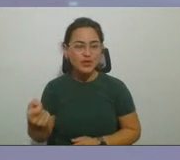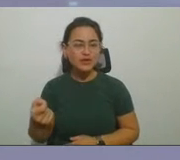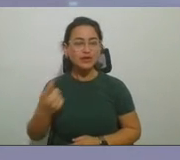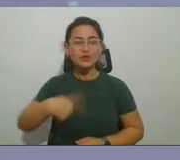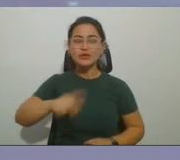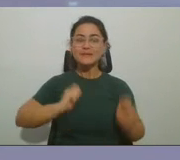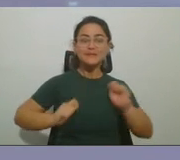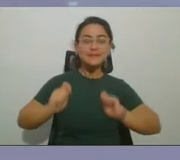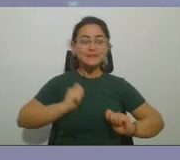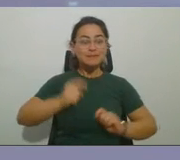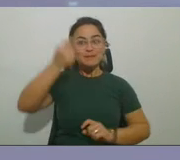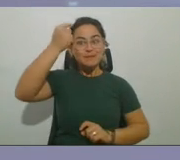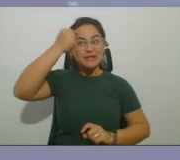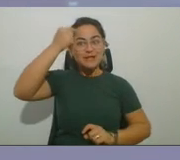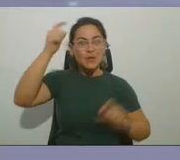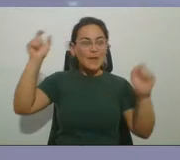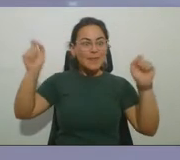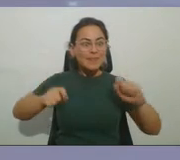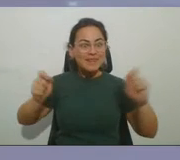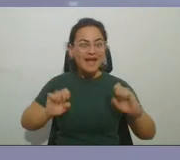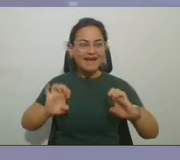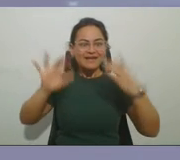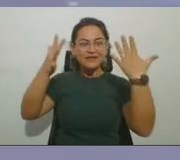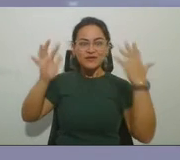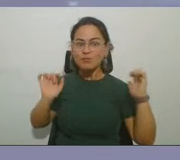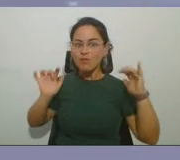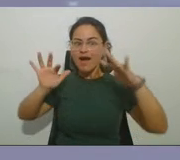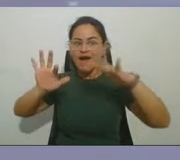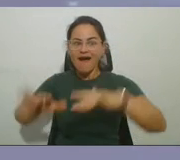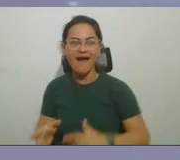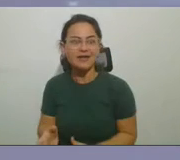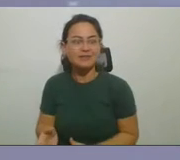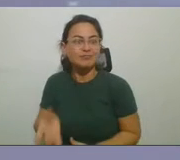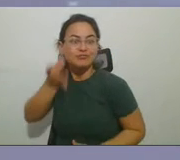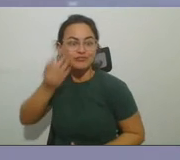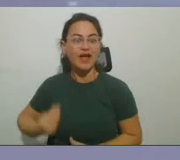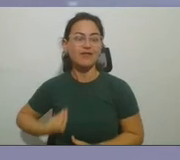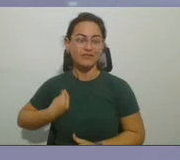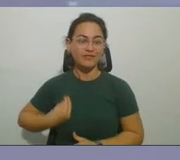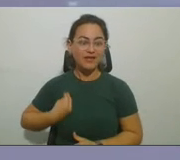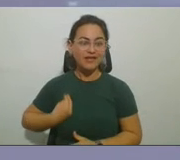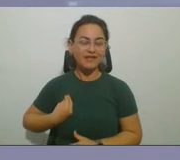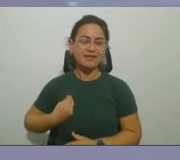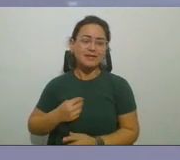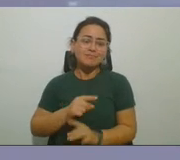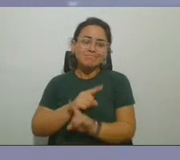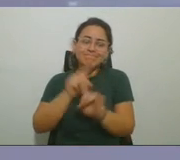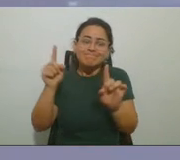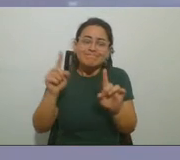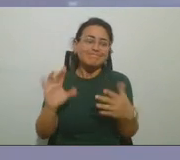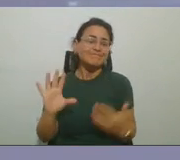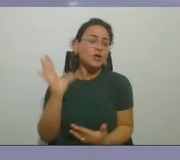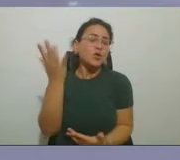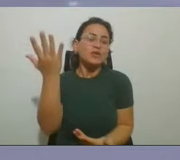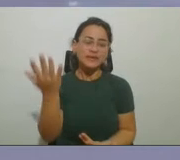de realizá-lo presencialmente, como nas outras edições. Mas a realidade é